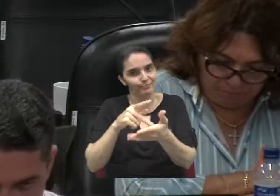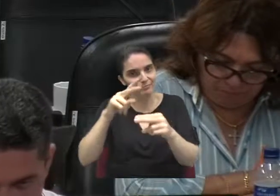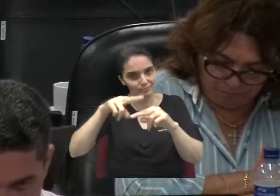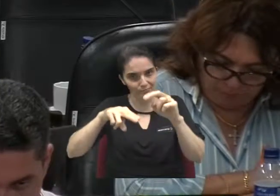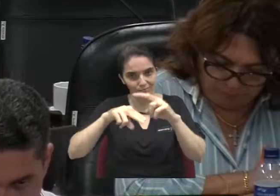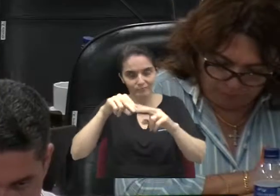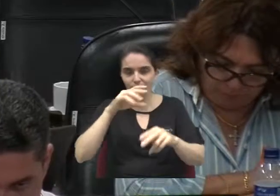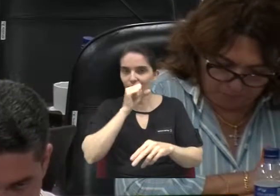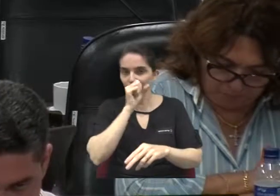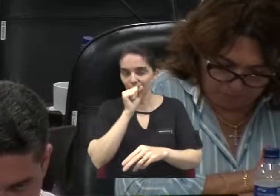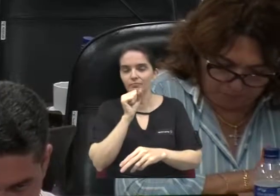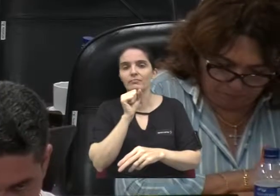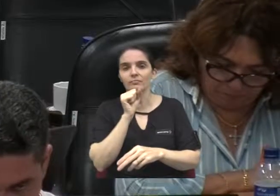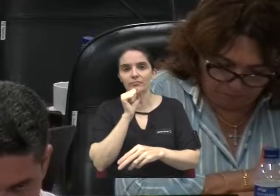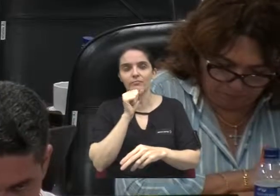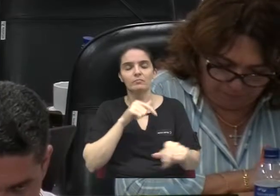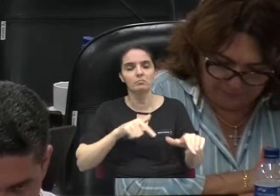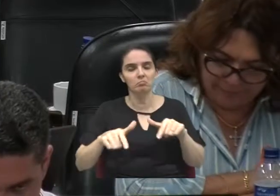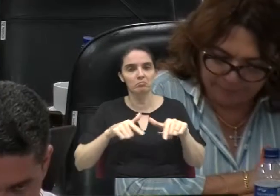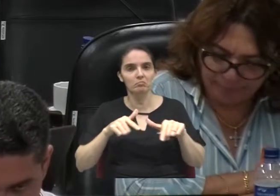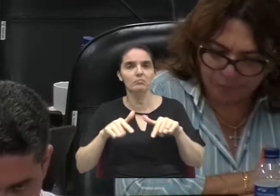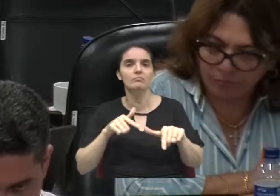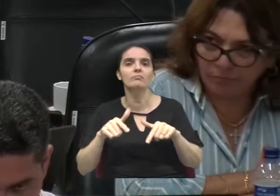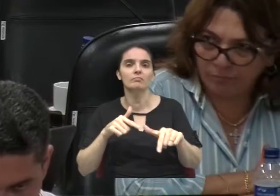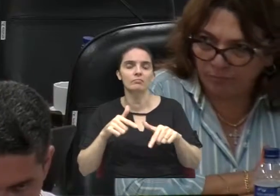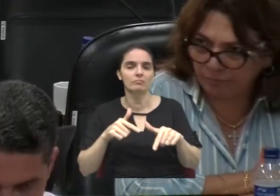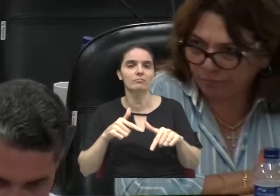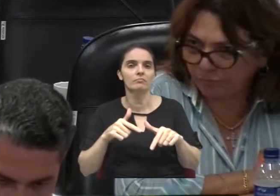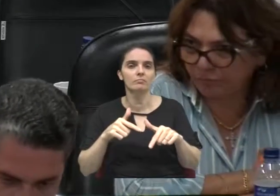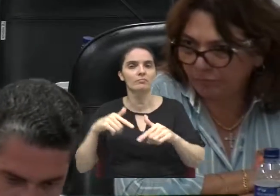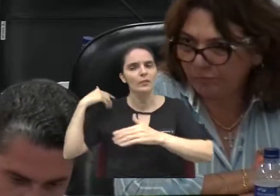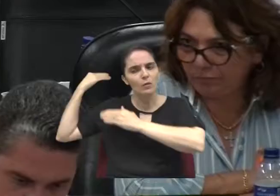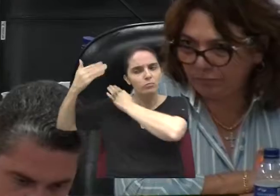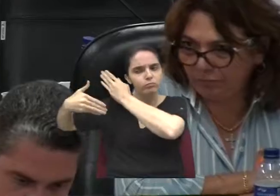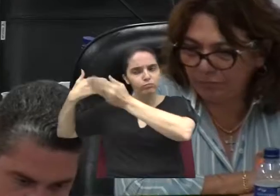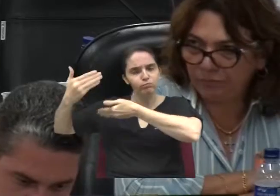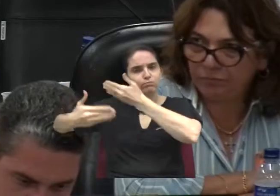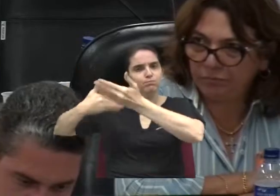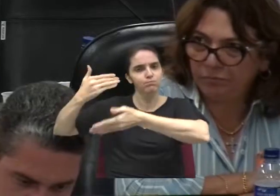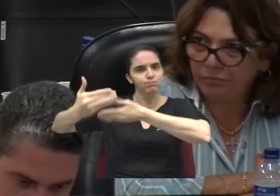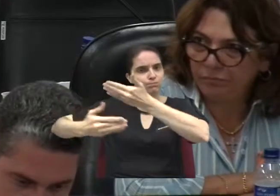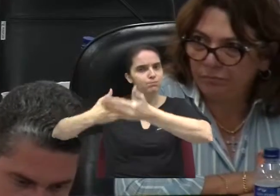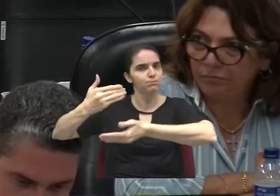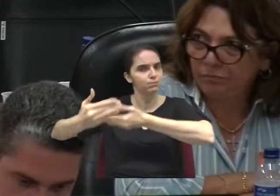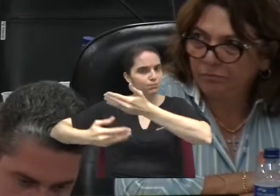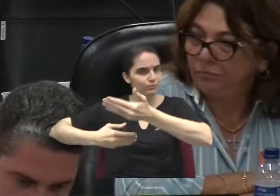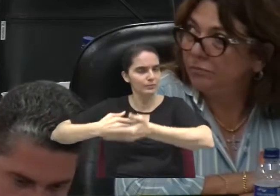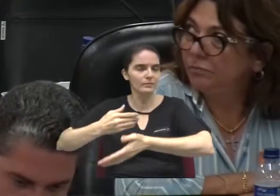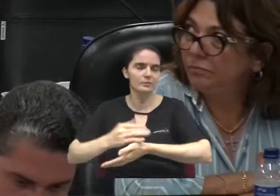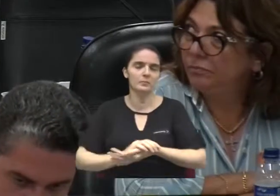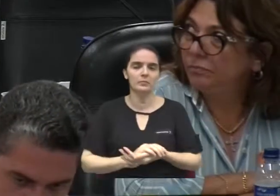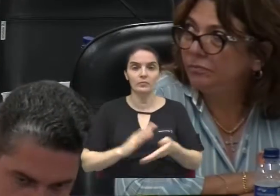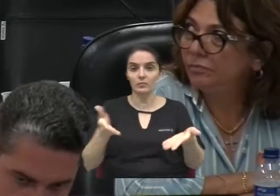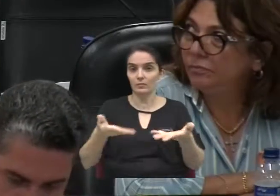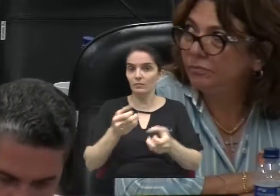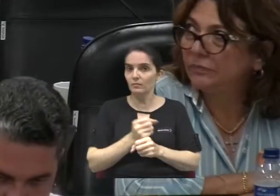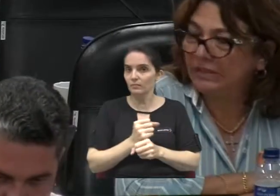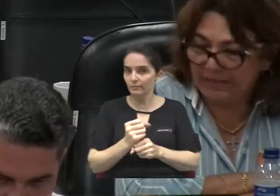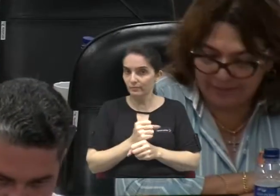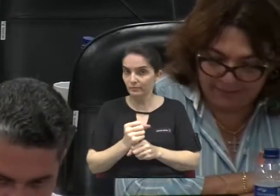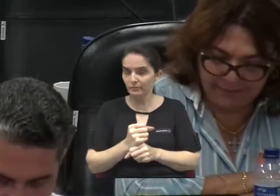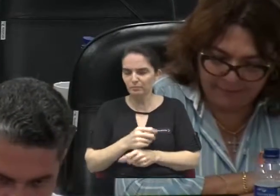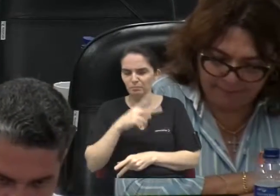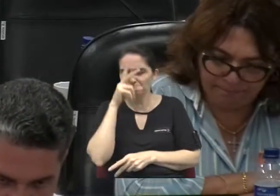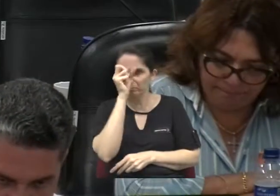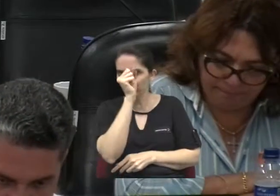é um trabalho que vem dando fruto a cada ano, e esse ano com mais força de outras